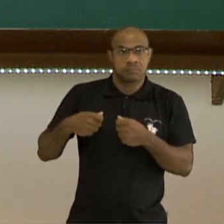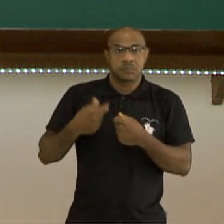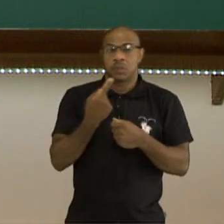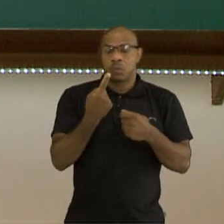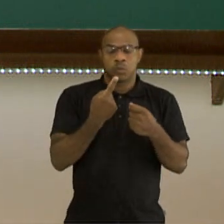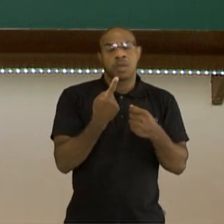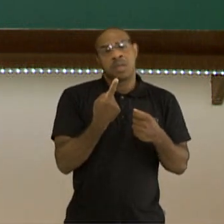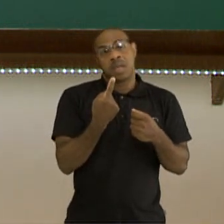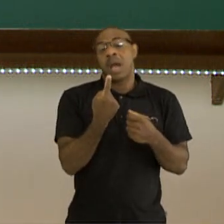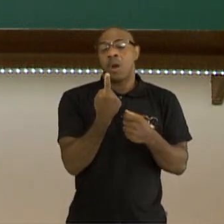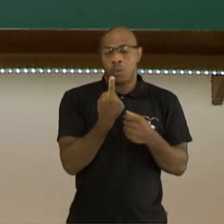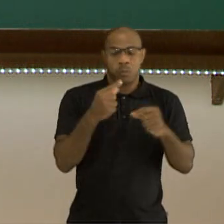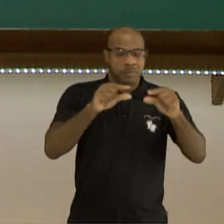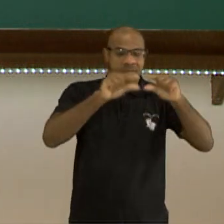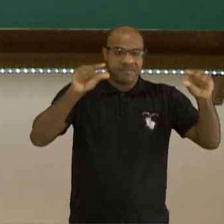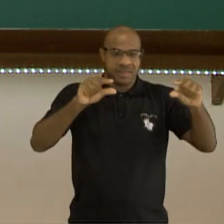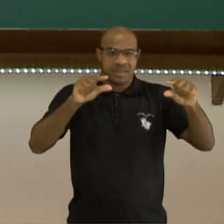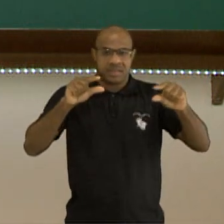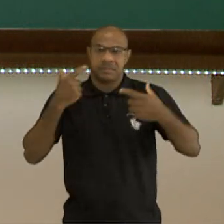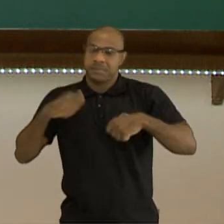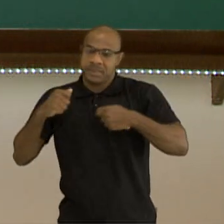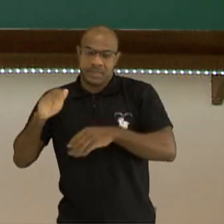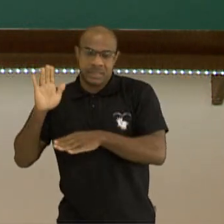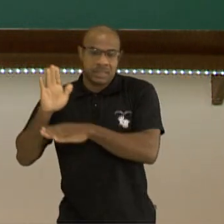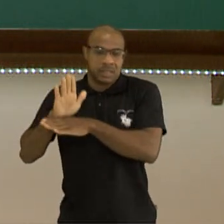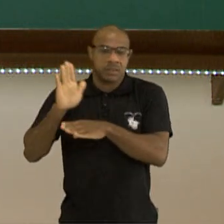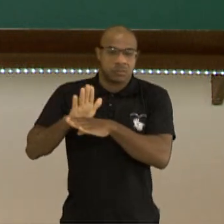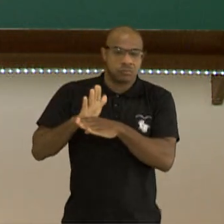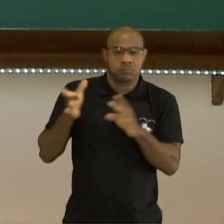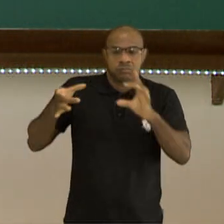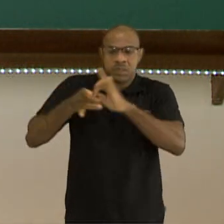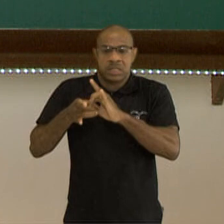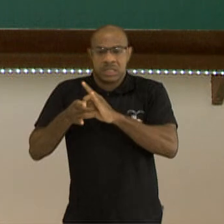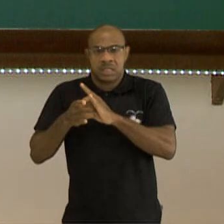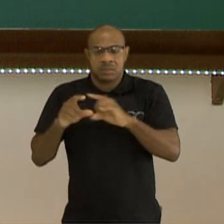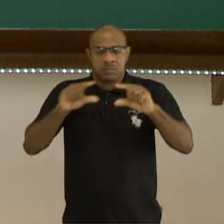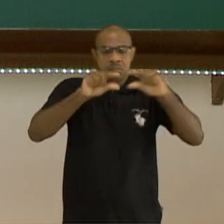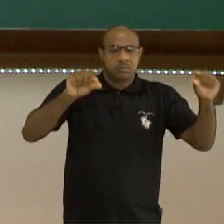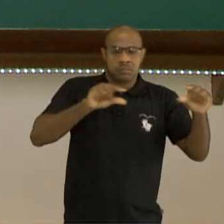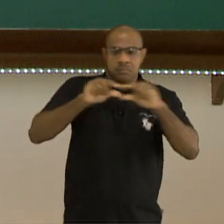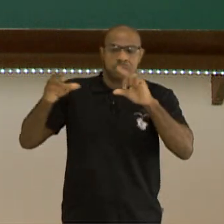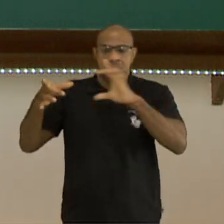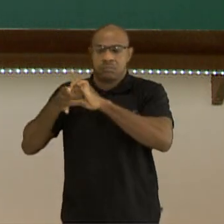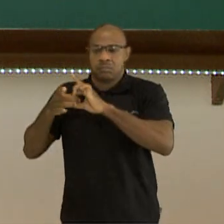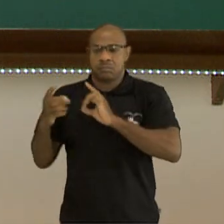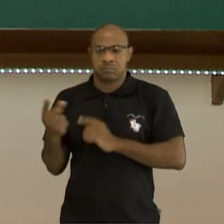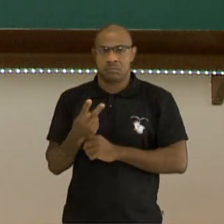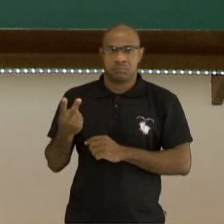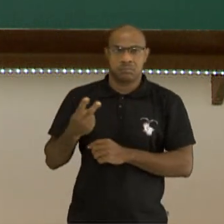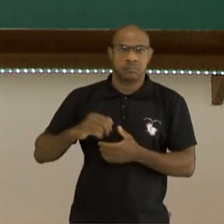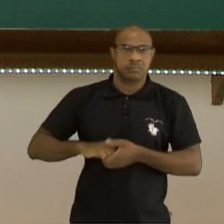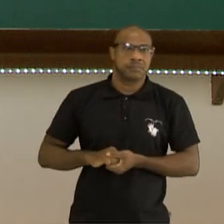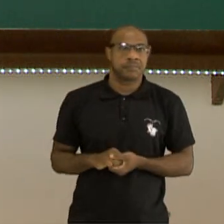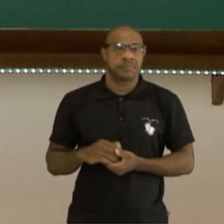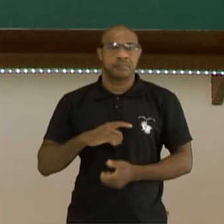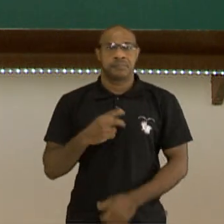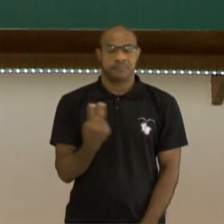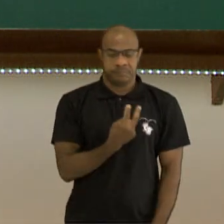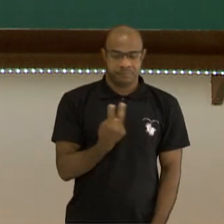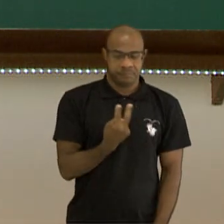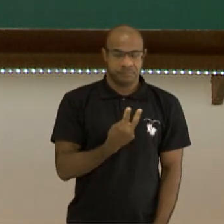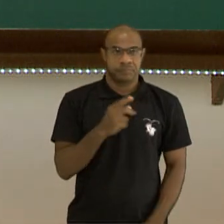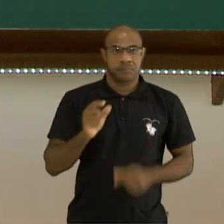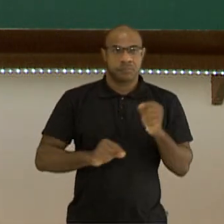coisa aconteça. Ou que pudesse ter acontecido, por exemplo. Na segunda condicional, ela é